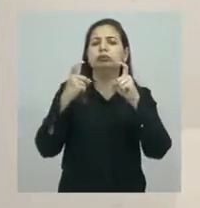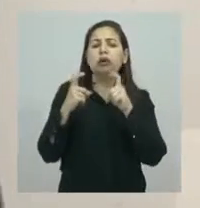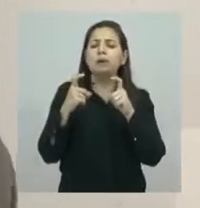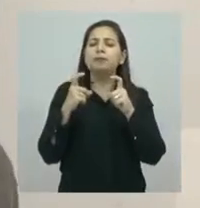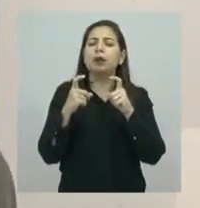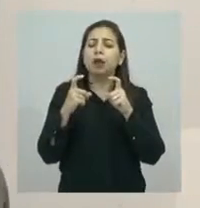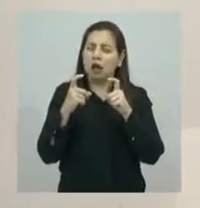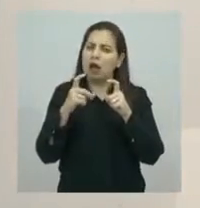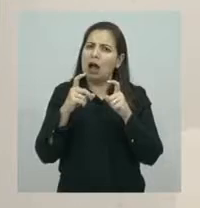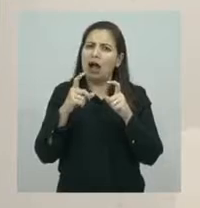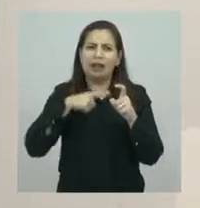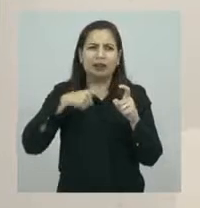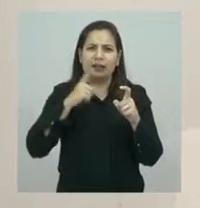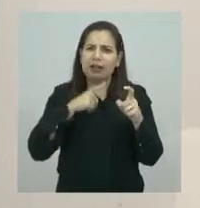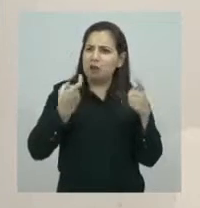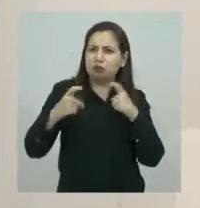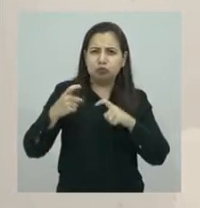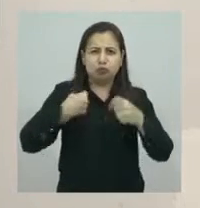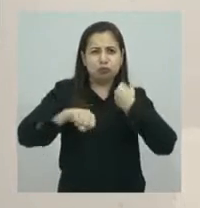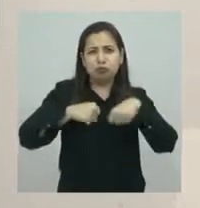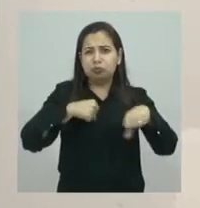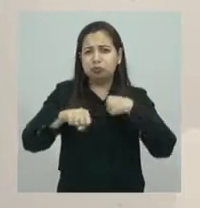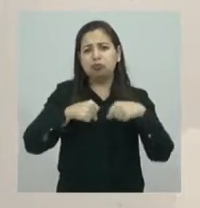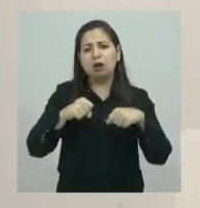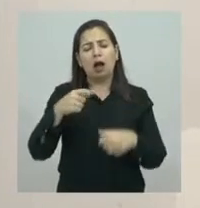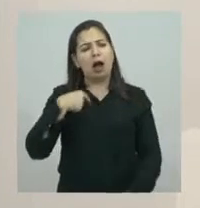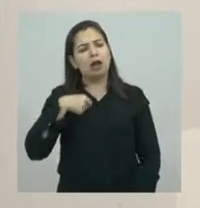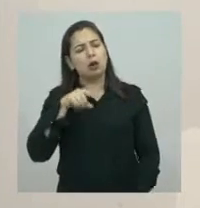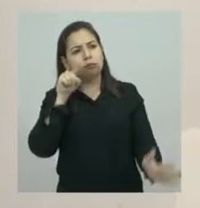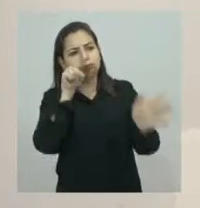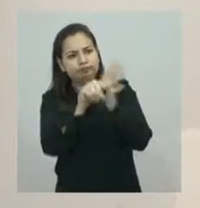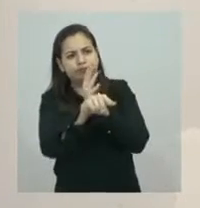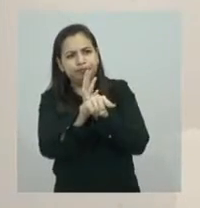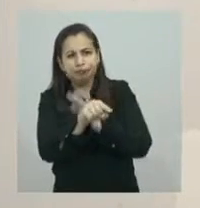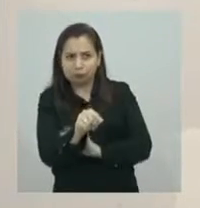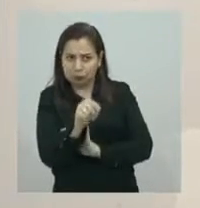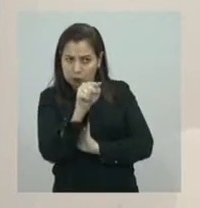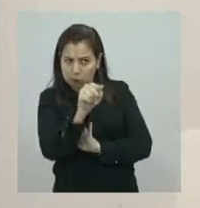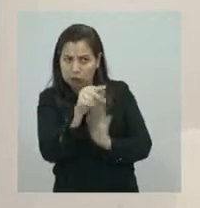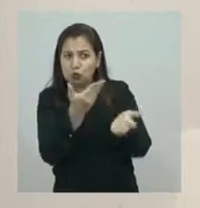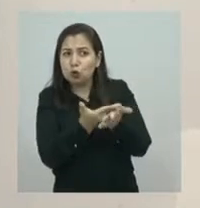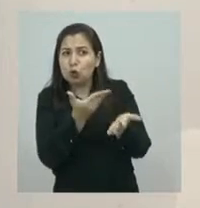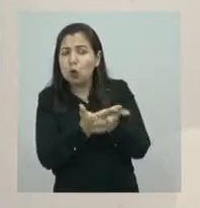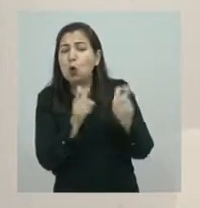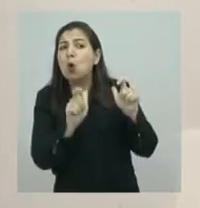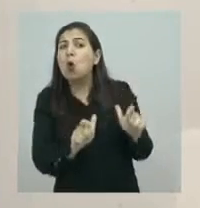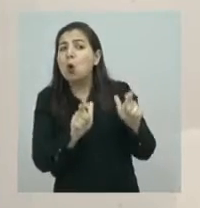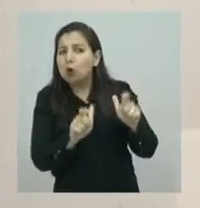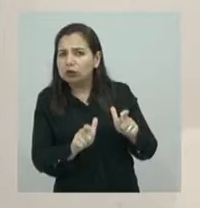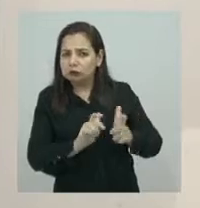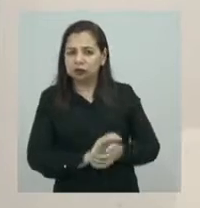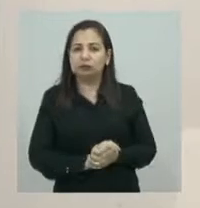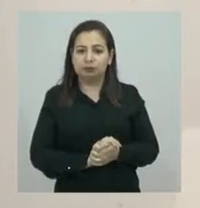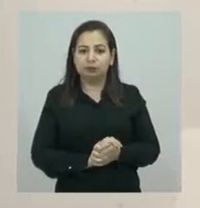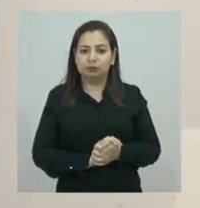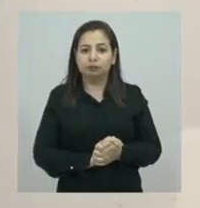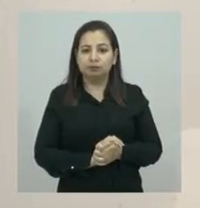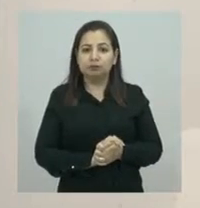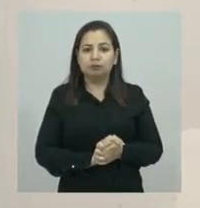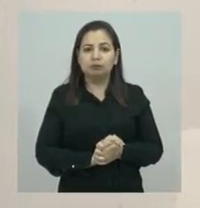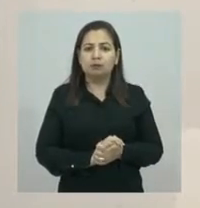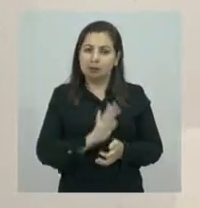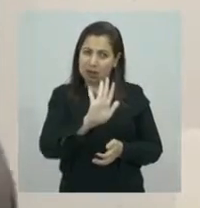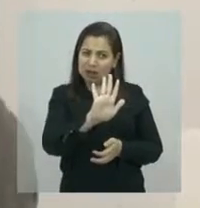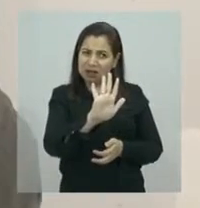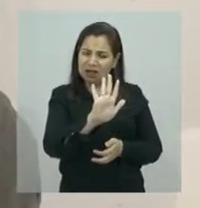E no calor daquela discussão eu fiz uma pergunta para ele. Você estudou aonde? Tudo bem.